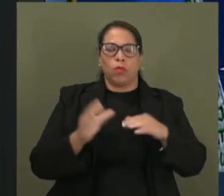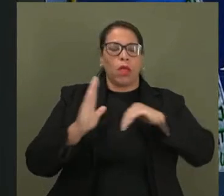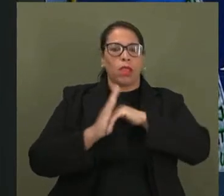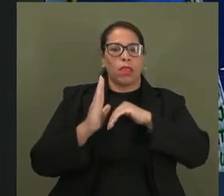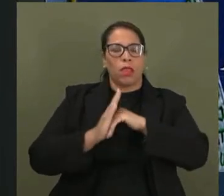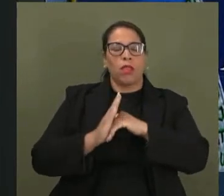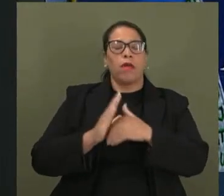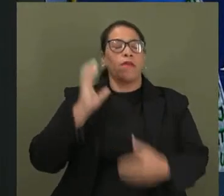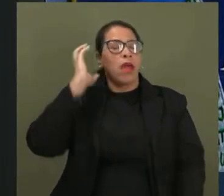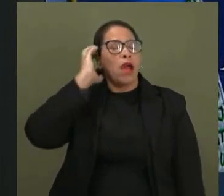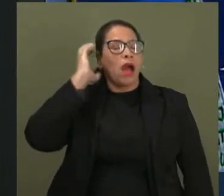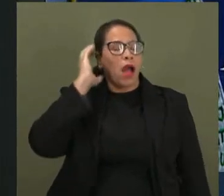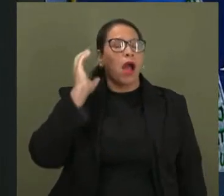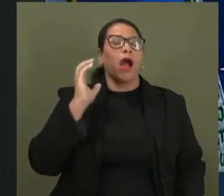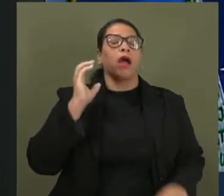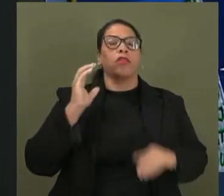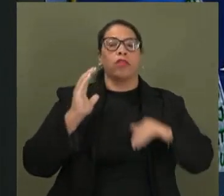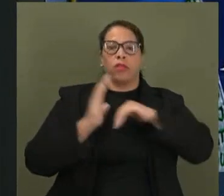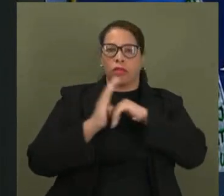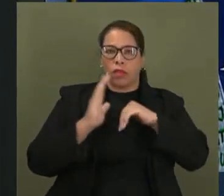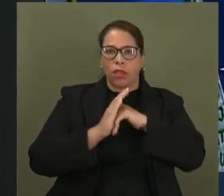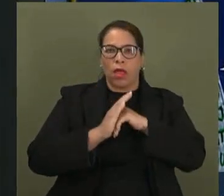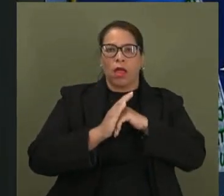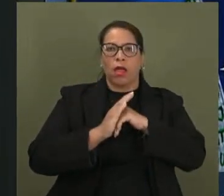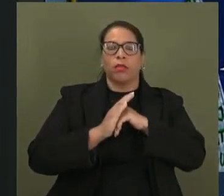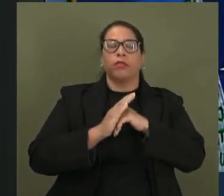Senado, Rádio Senado, Agência Senado.